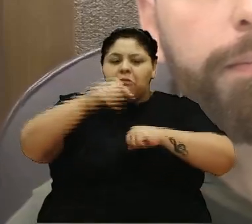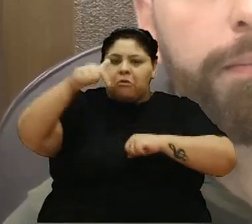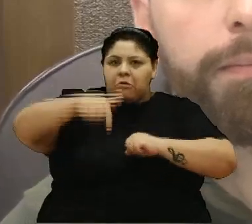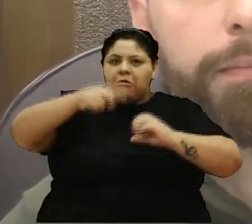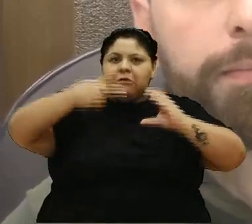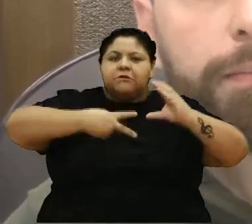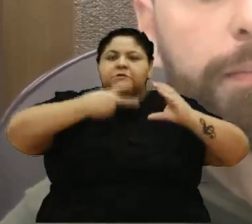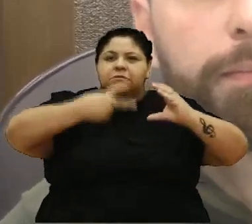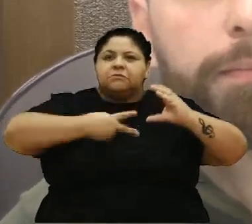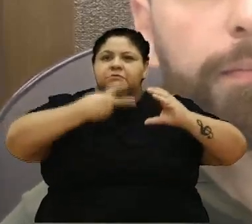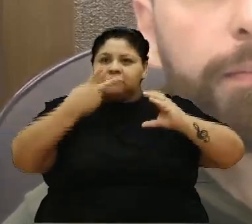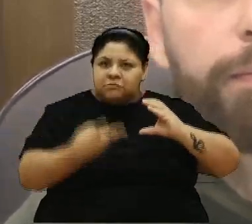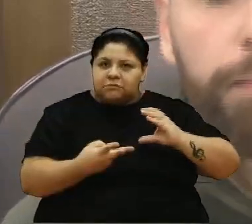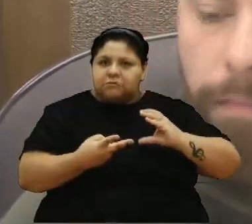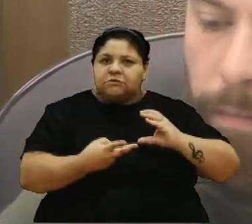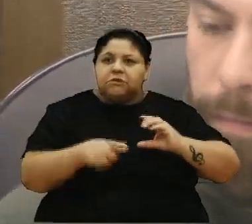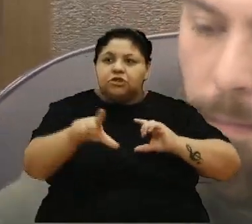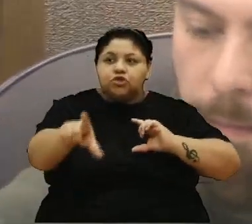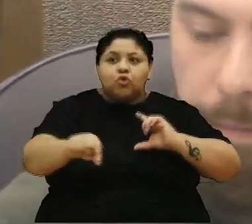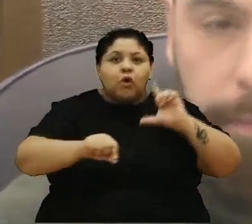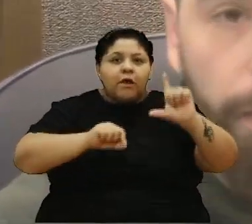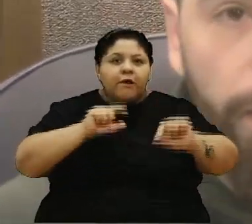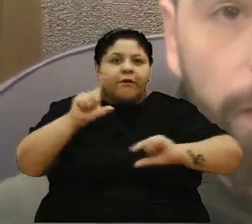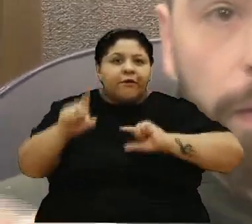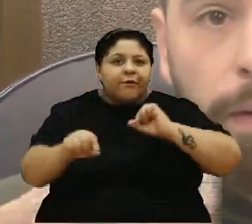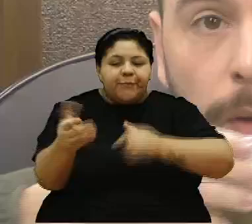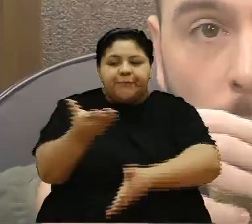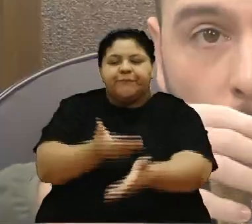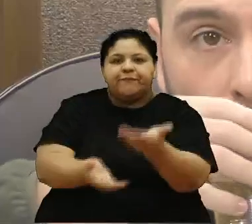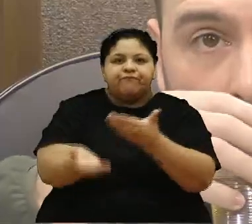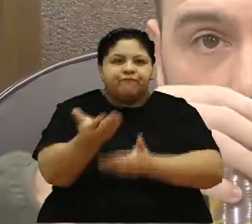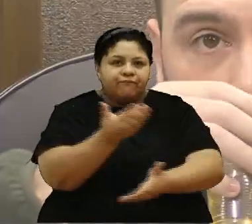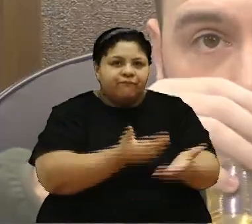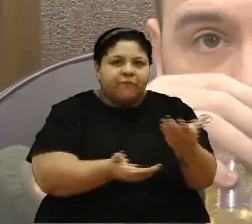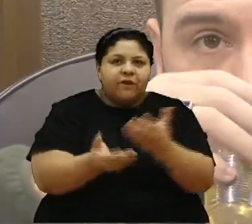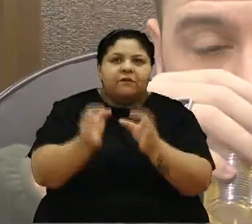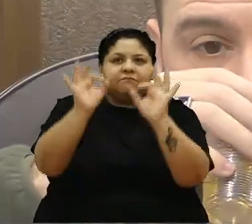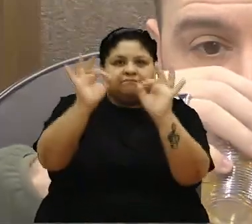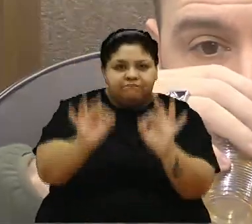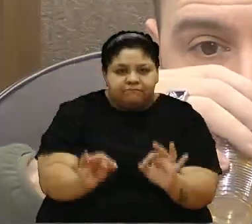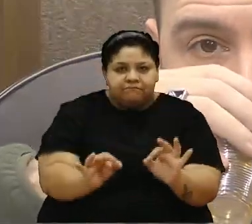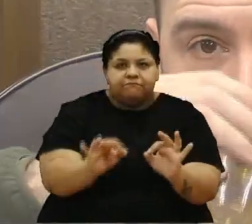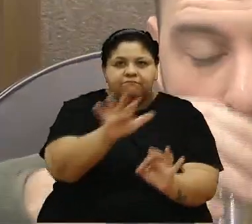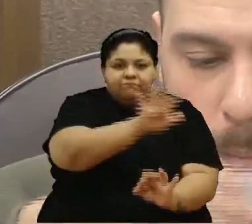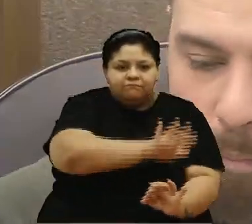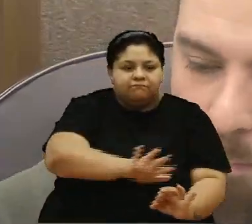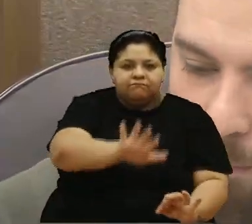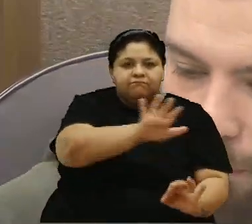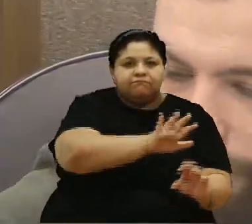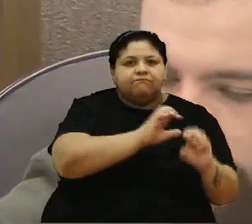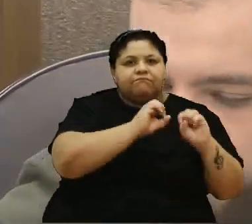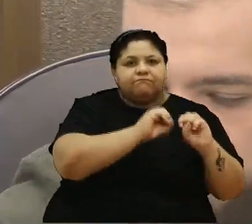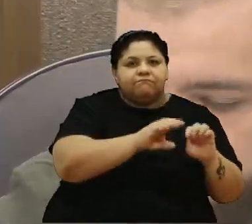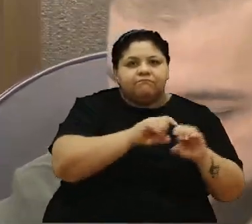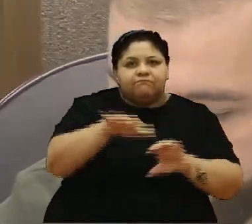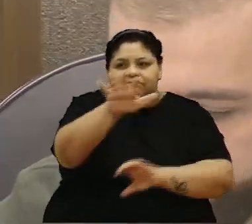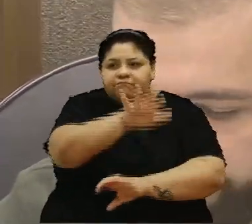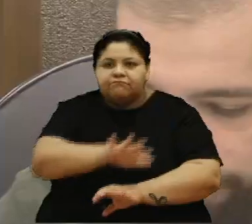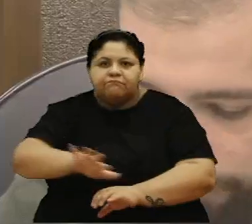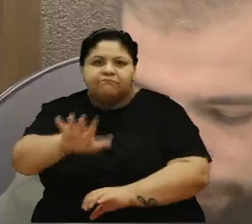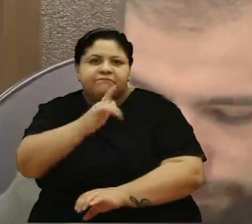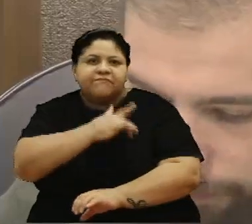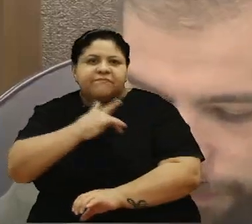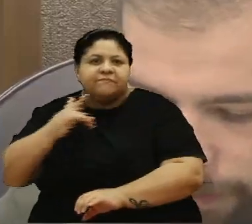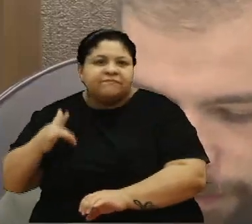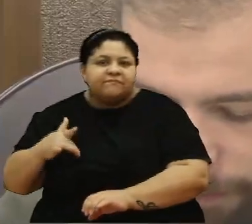de Vereadores e alternativas aí para um atendimento adequado, tanto na área da educação quanto na área da